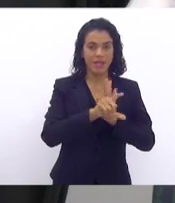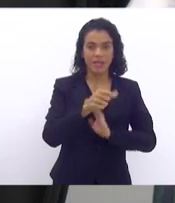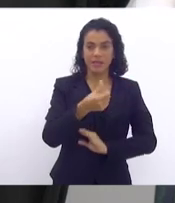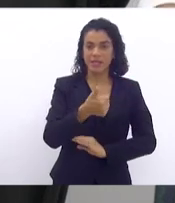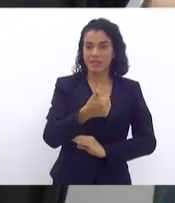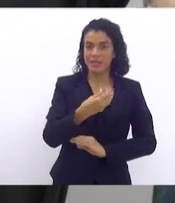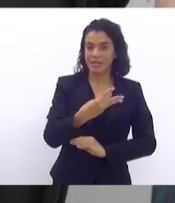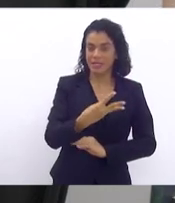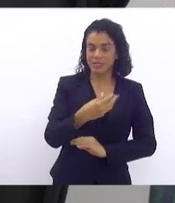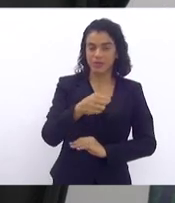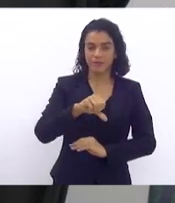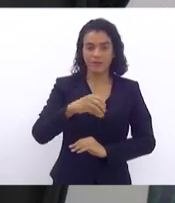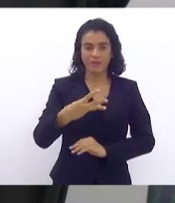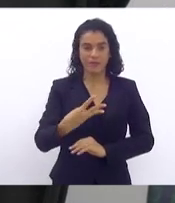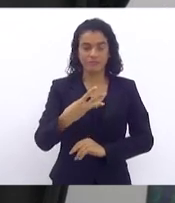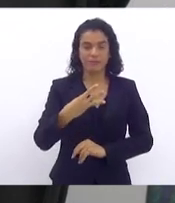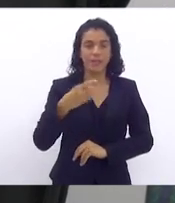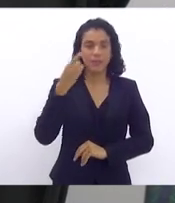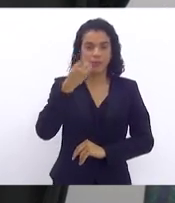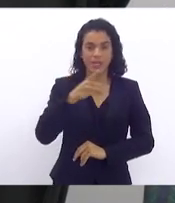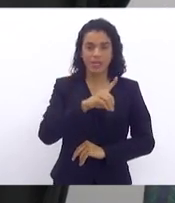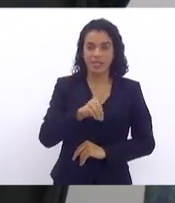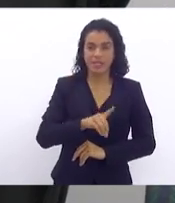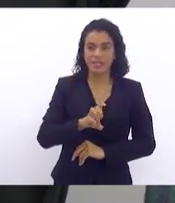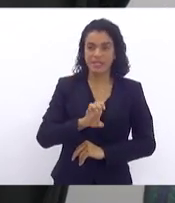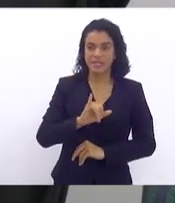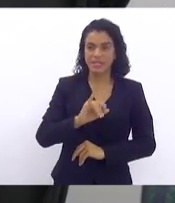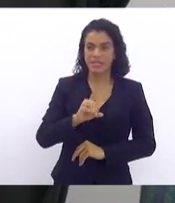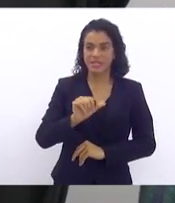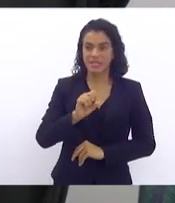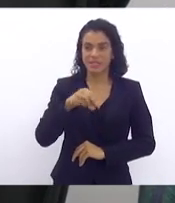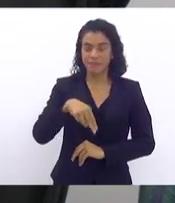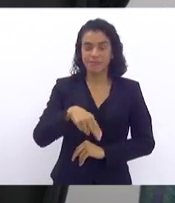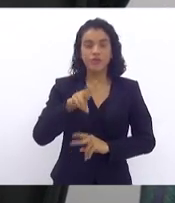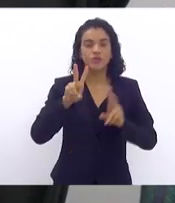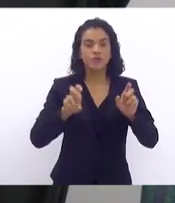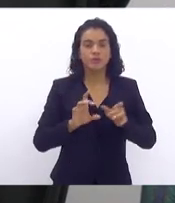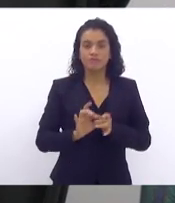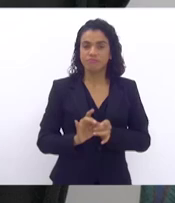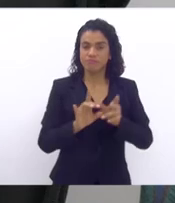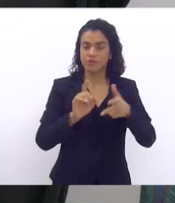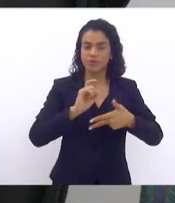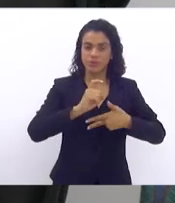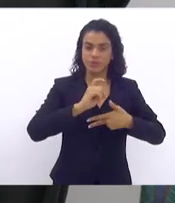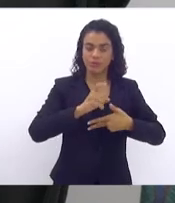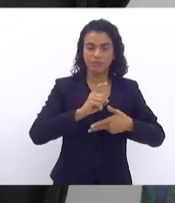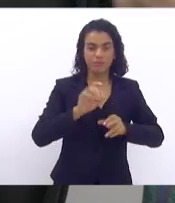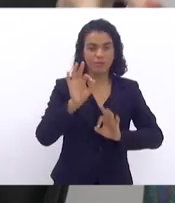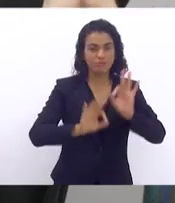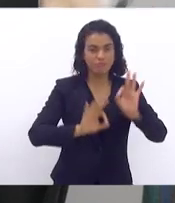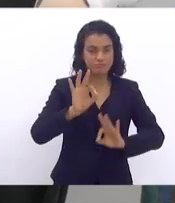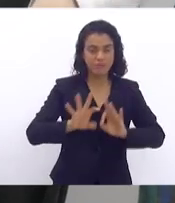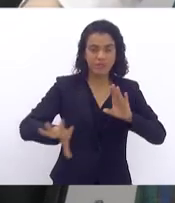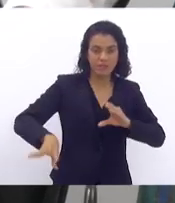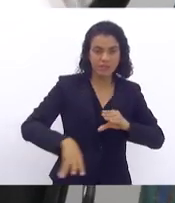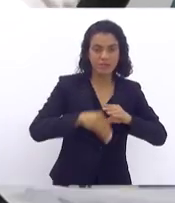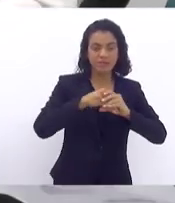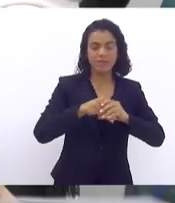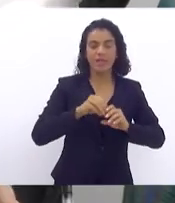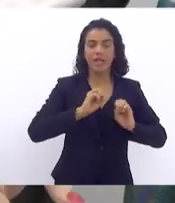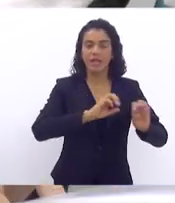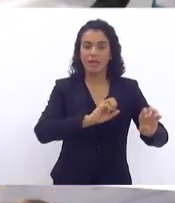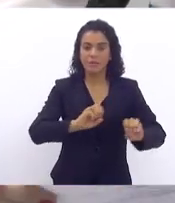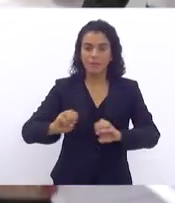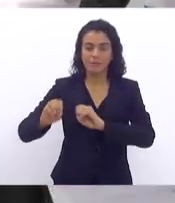de 2023, de autoria da deputada Zeidan, que dispõe sobre a autorização ao Poder Executivo para elaborar e implementar campanhas de educação